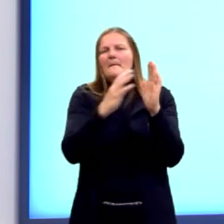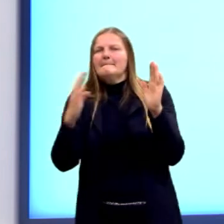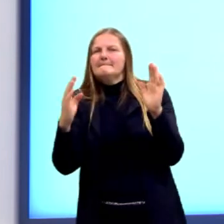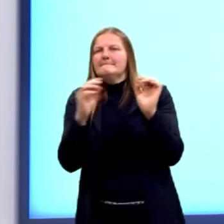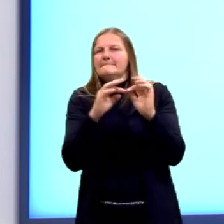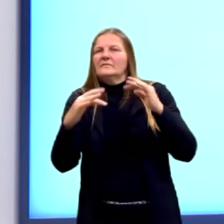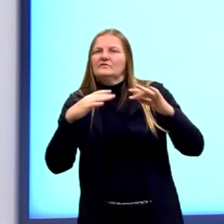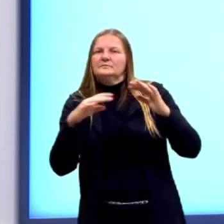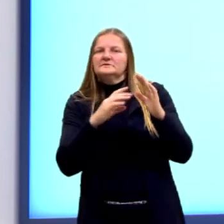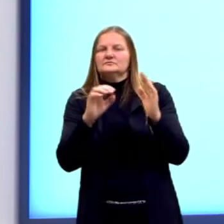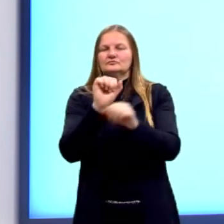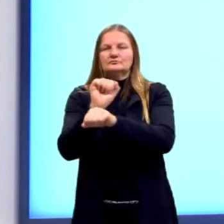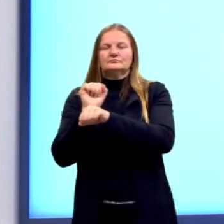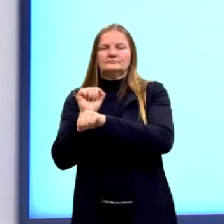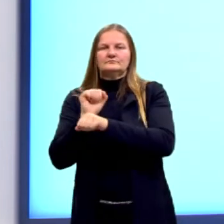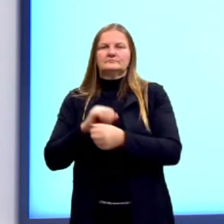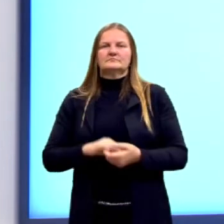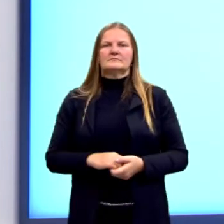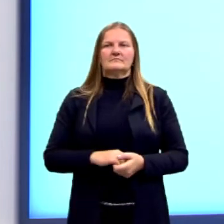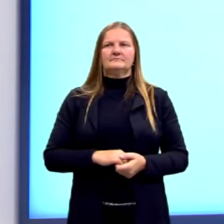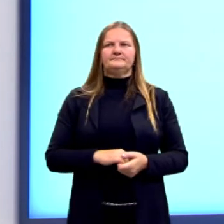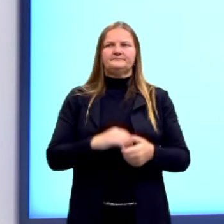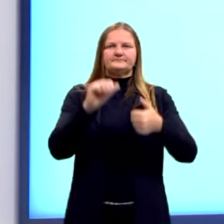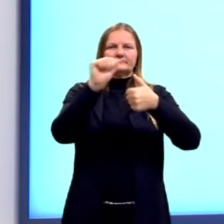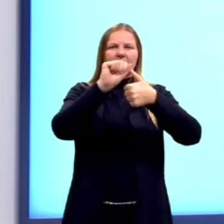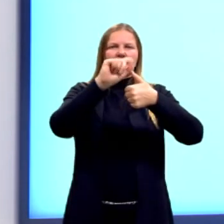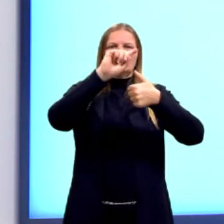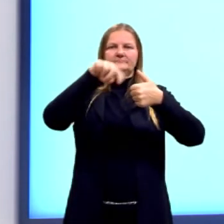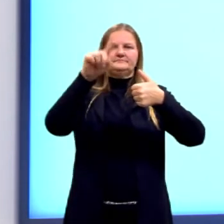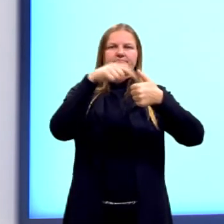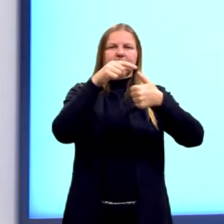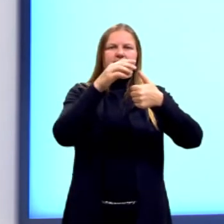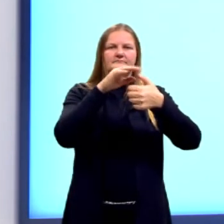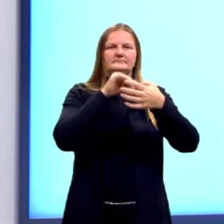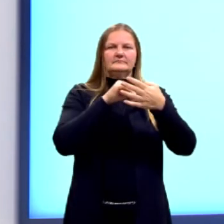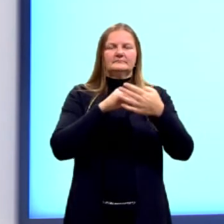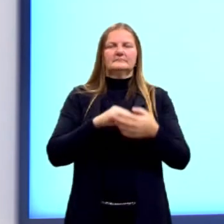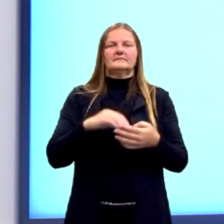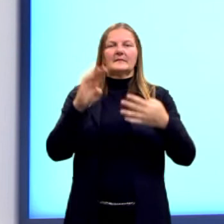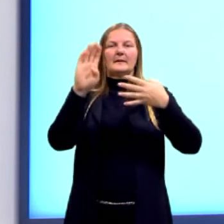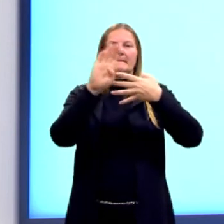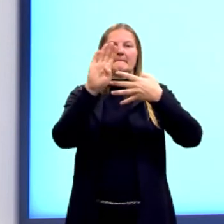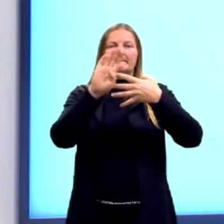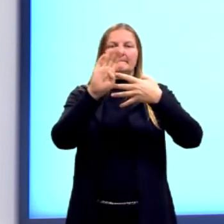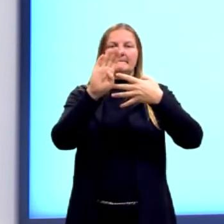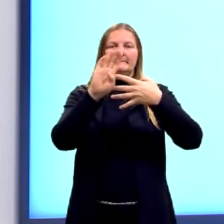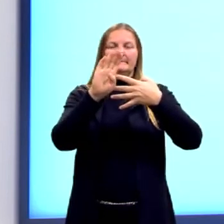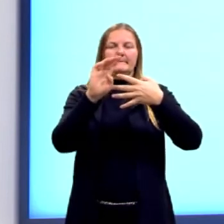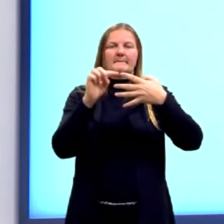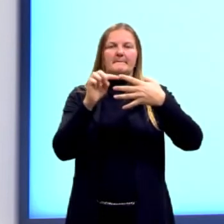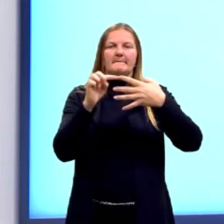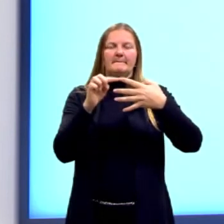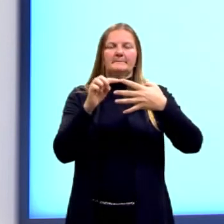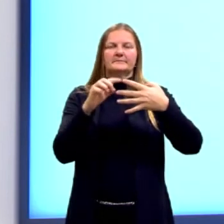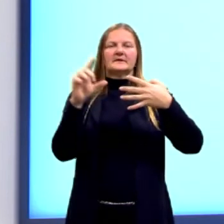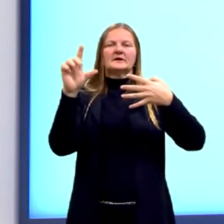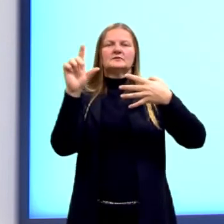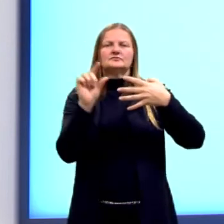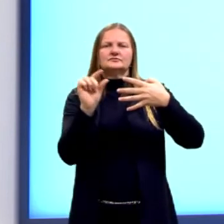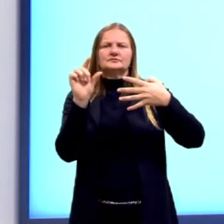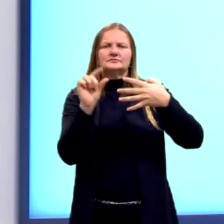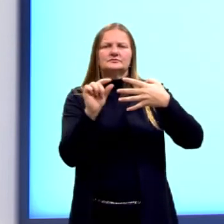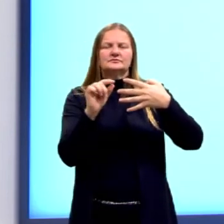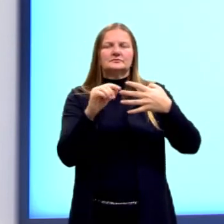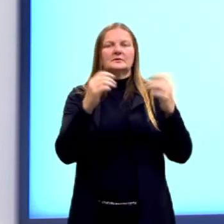ir para o estado de repouso dela né Então essa primeira opção a gente já descarta a letra b então Diminui